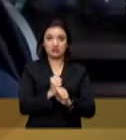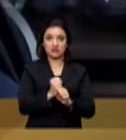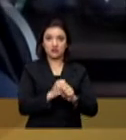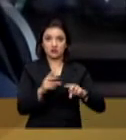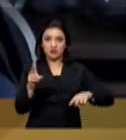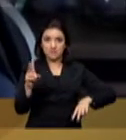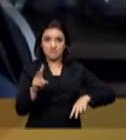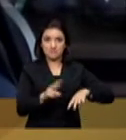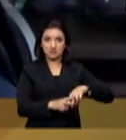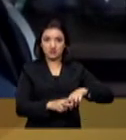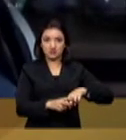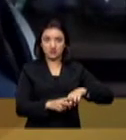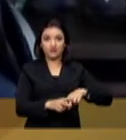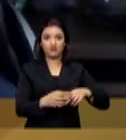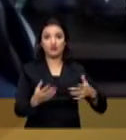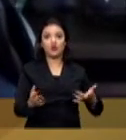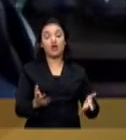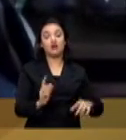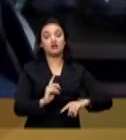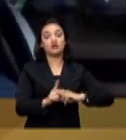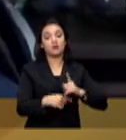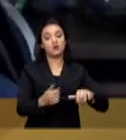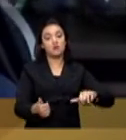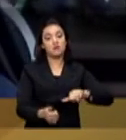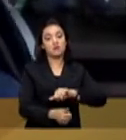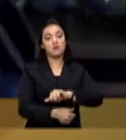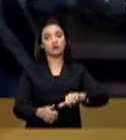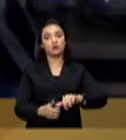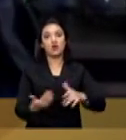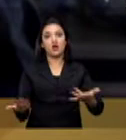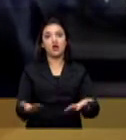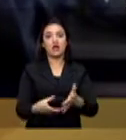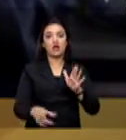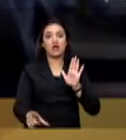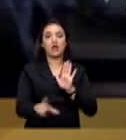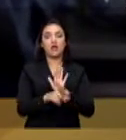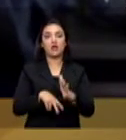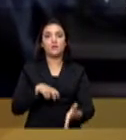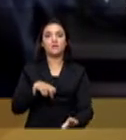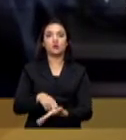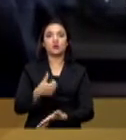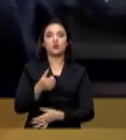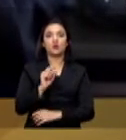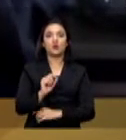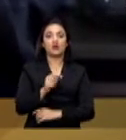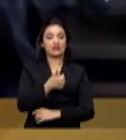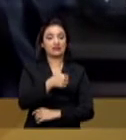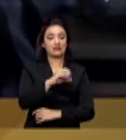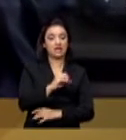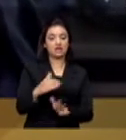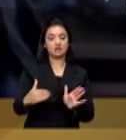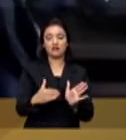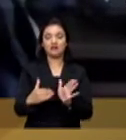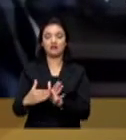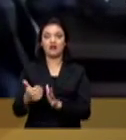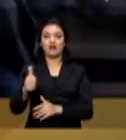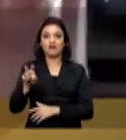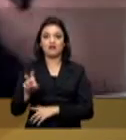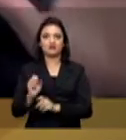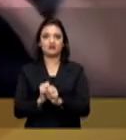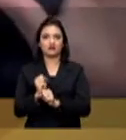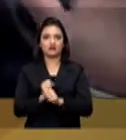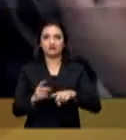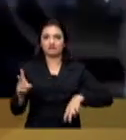reclusão e a nova lei passa a puni-lo com 10 a 15 anos de